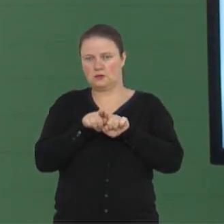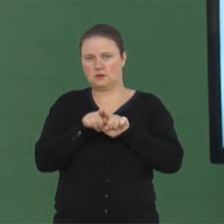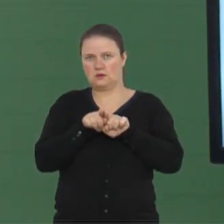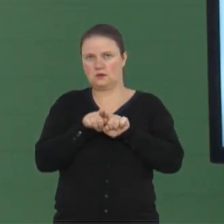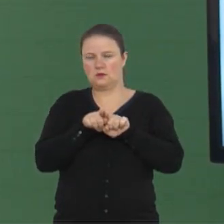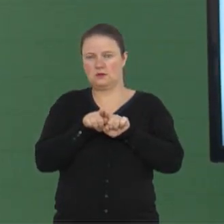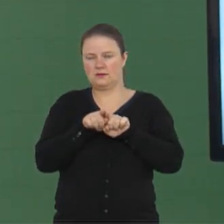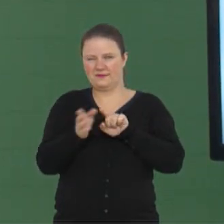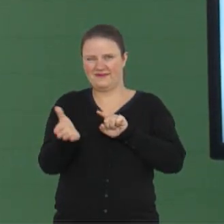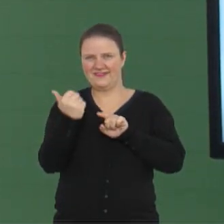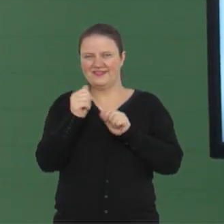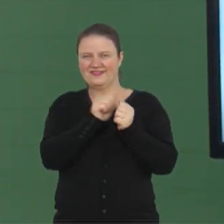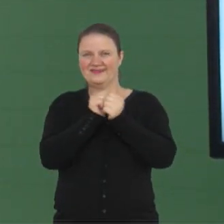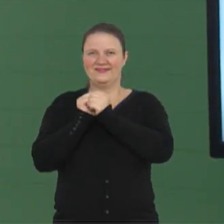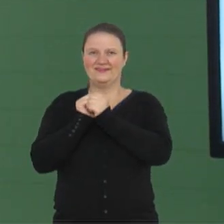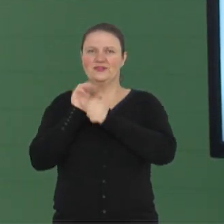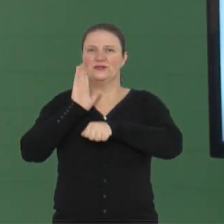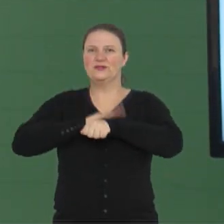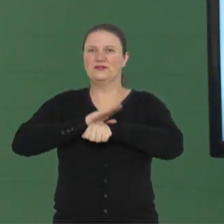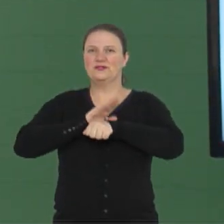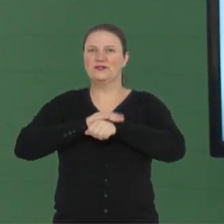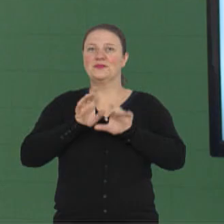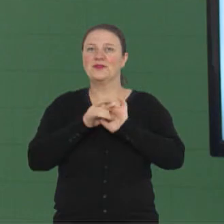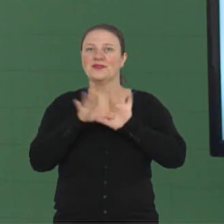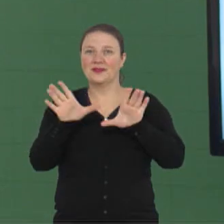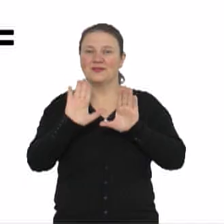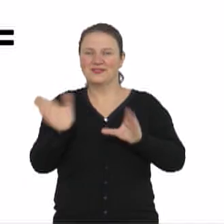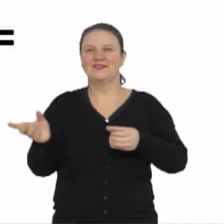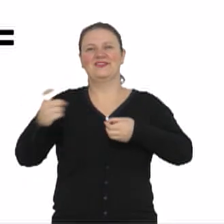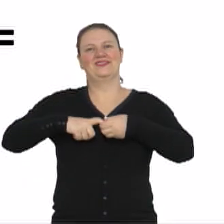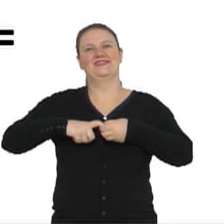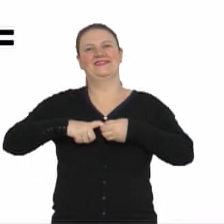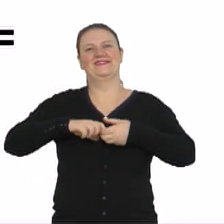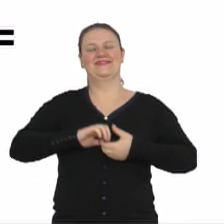expressão. Vamos lá? Um tempinho e eu já retorno.